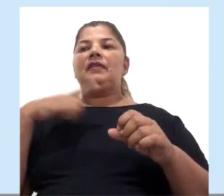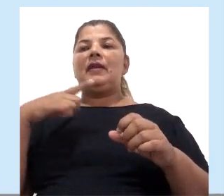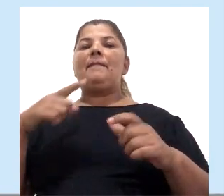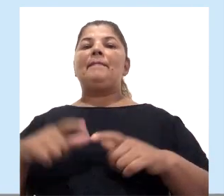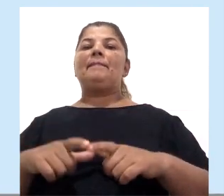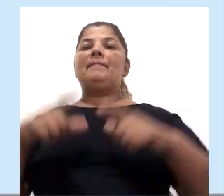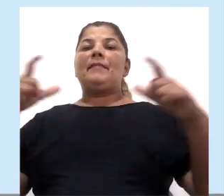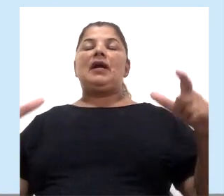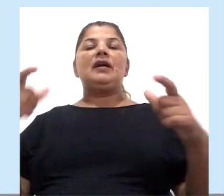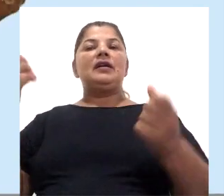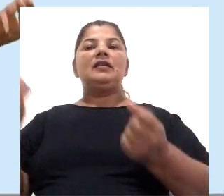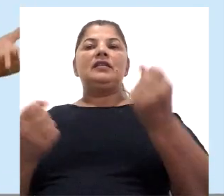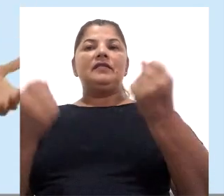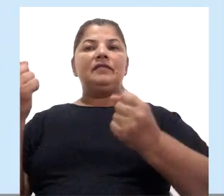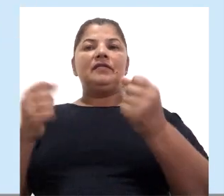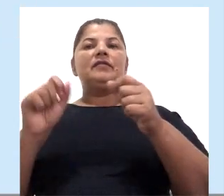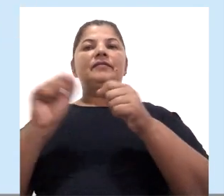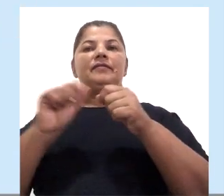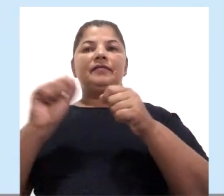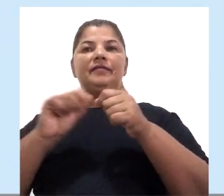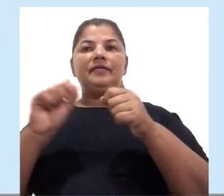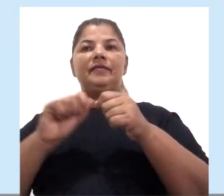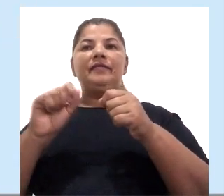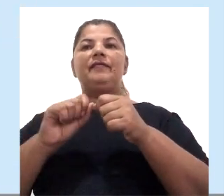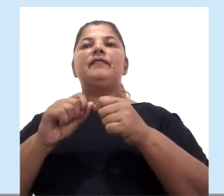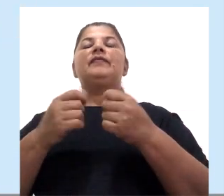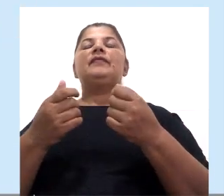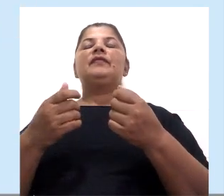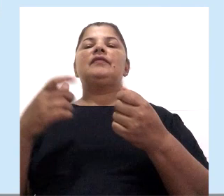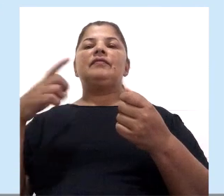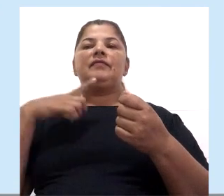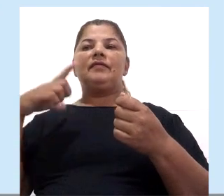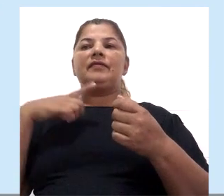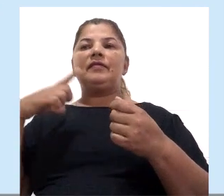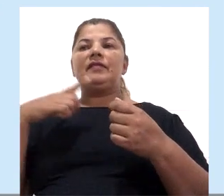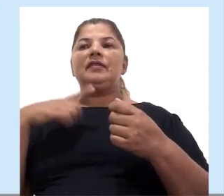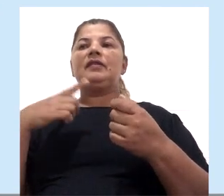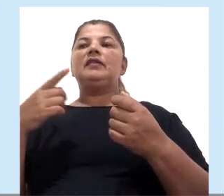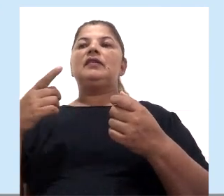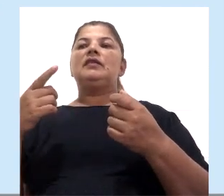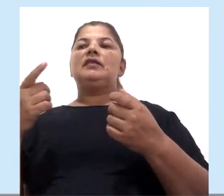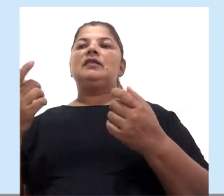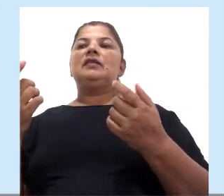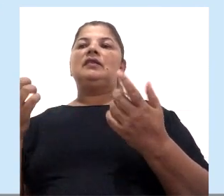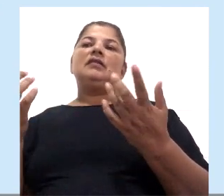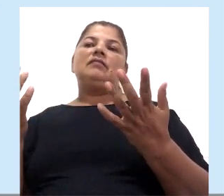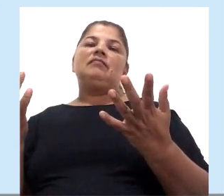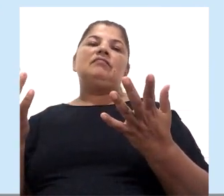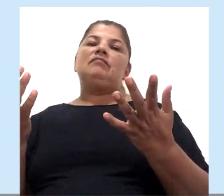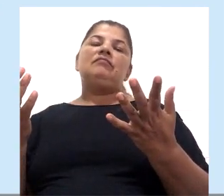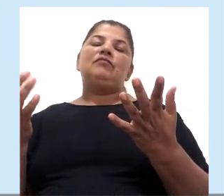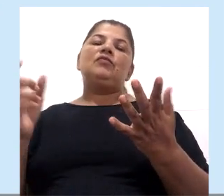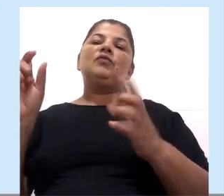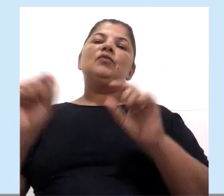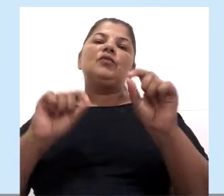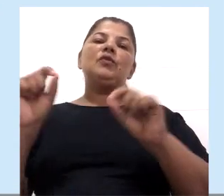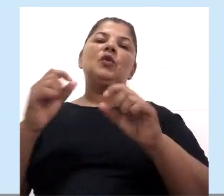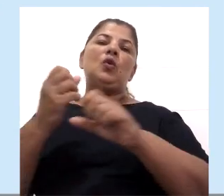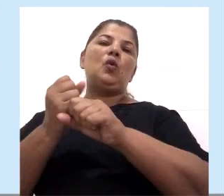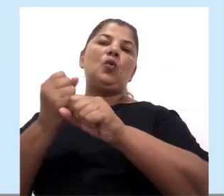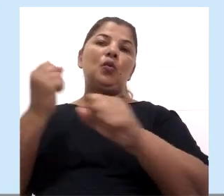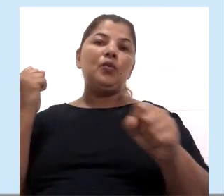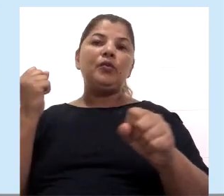lucro, muito mais veículos produzidos, tá? Com muito mais veículos produzidos, eles têm muito